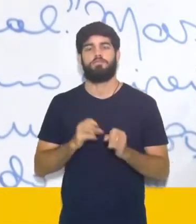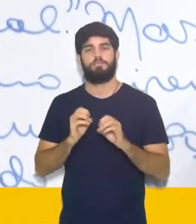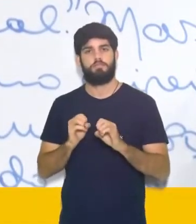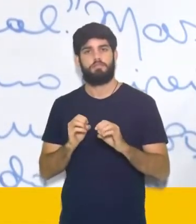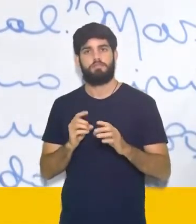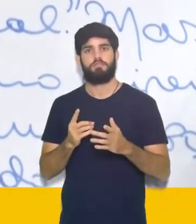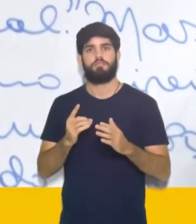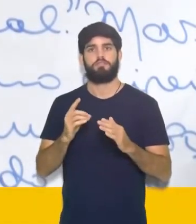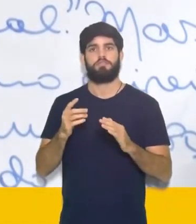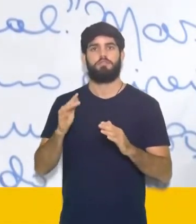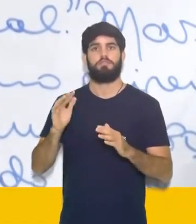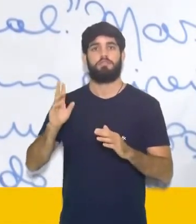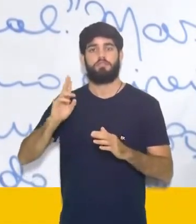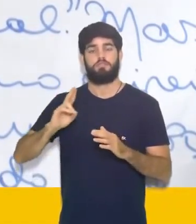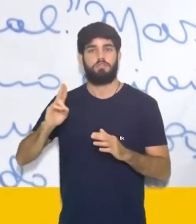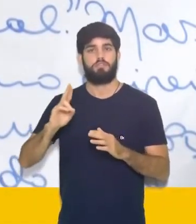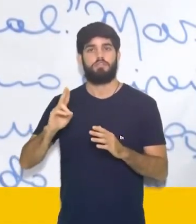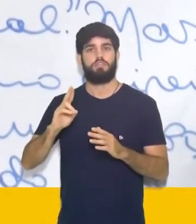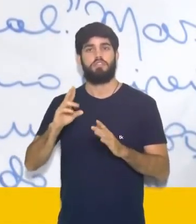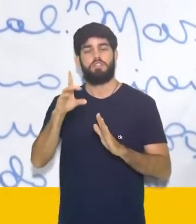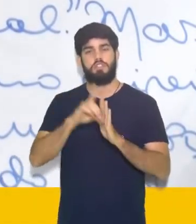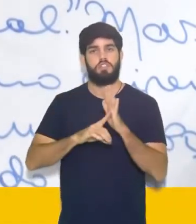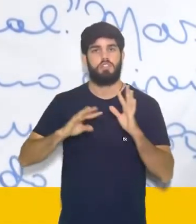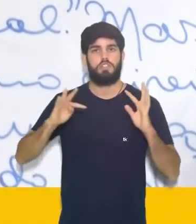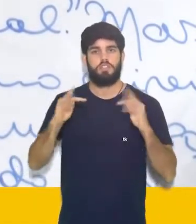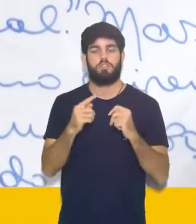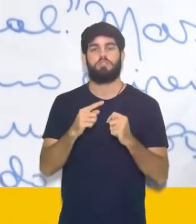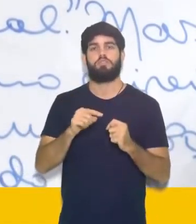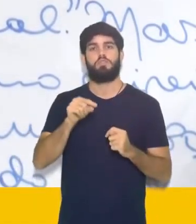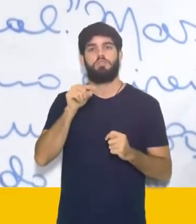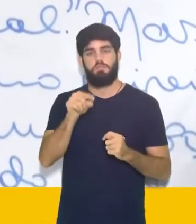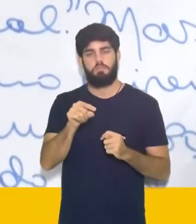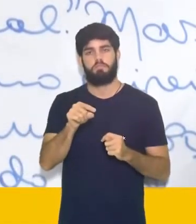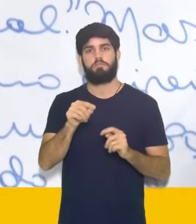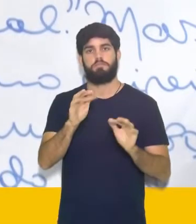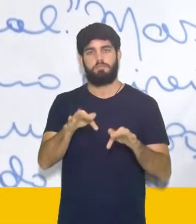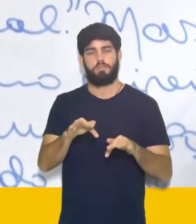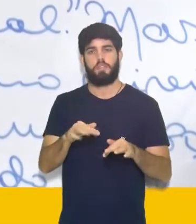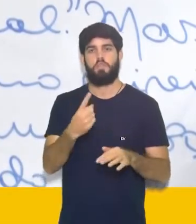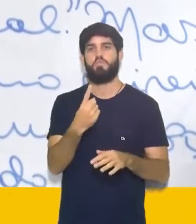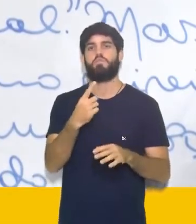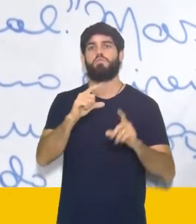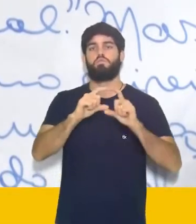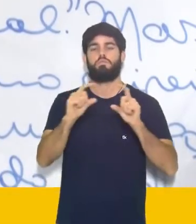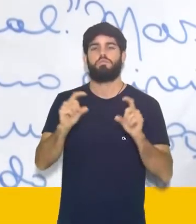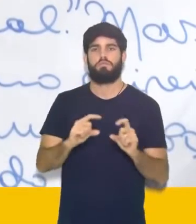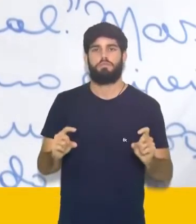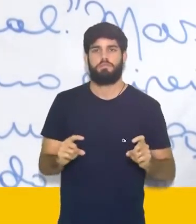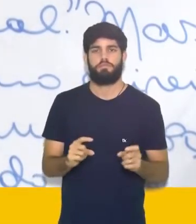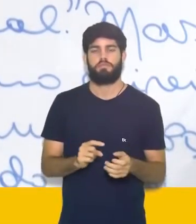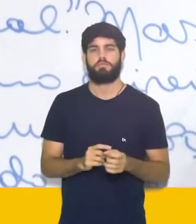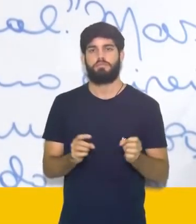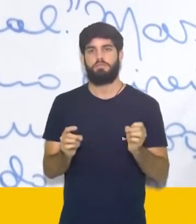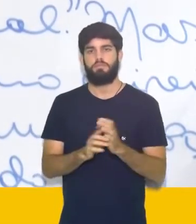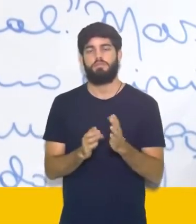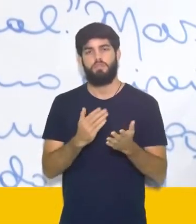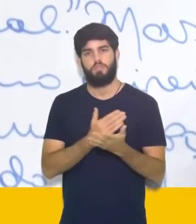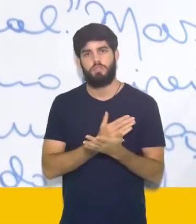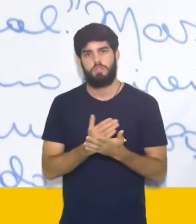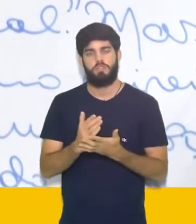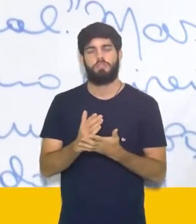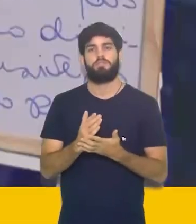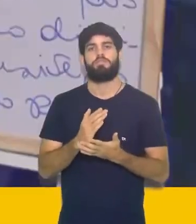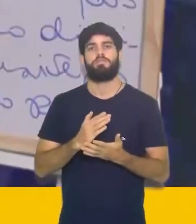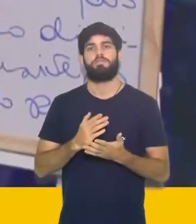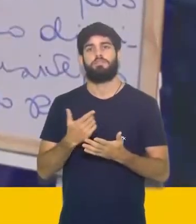superior deve ser direito de todos. Ponto final, um período cumprido. Fechei o período, abri